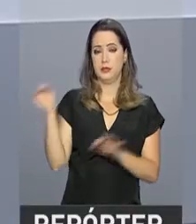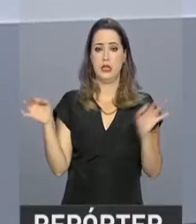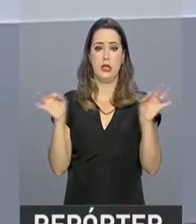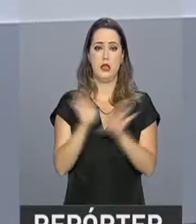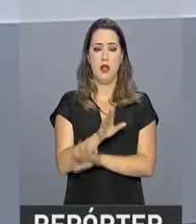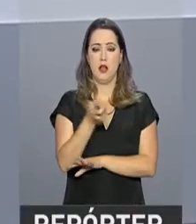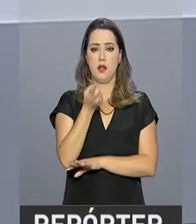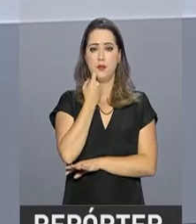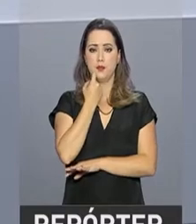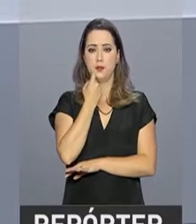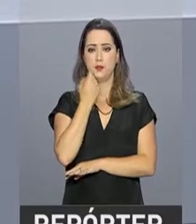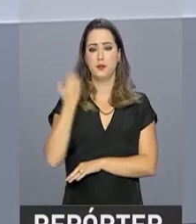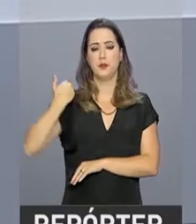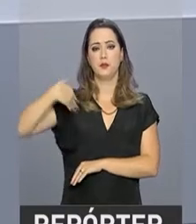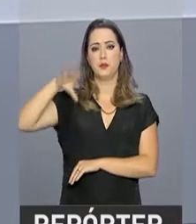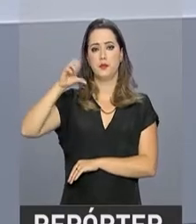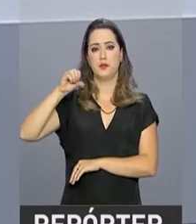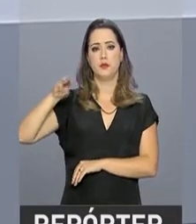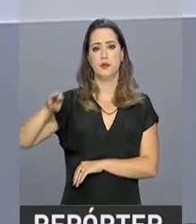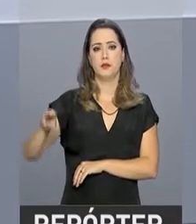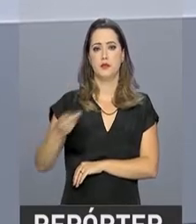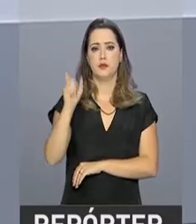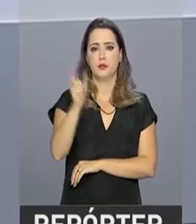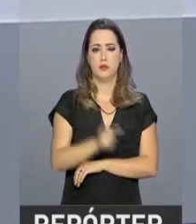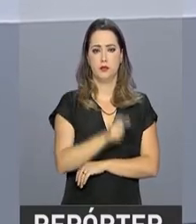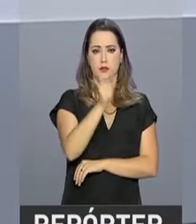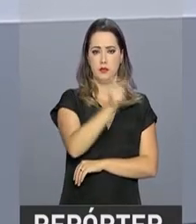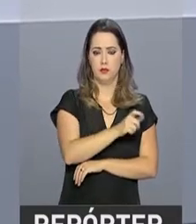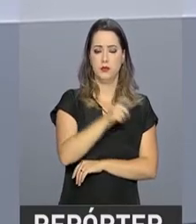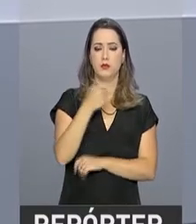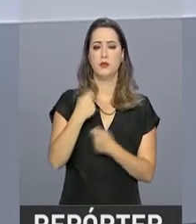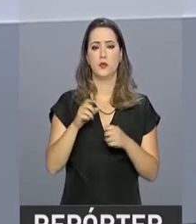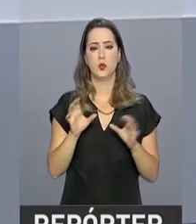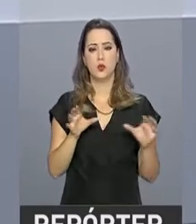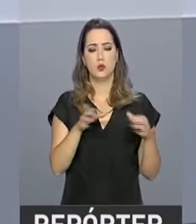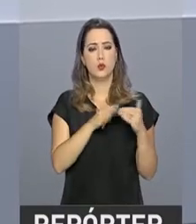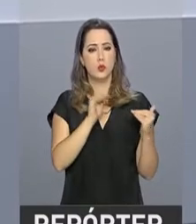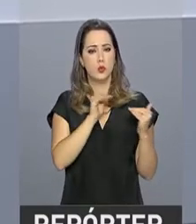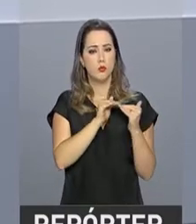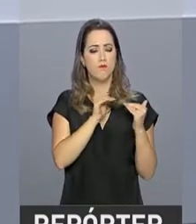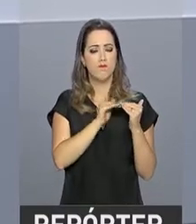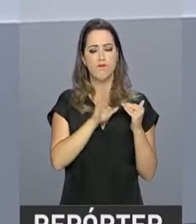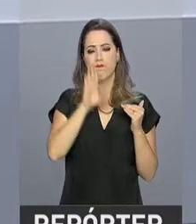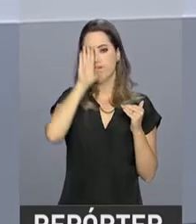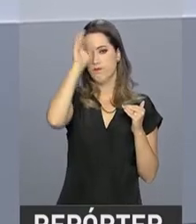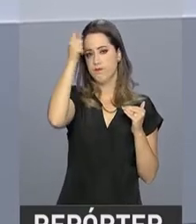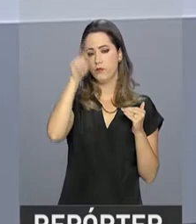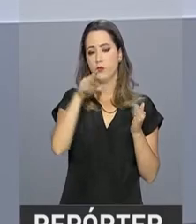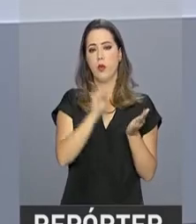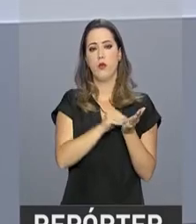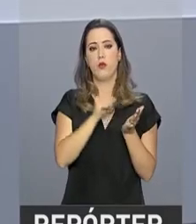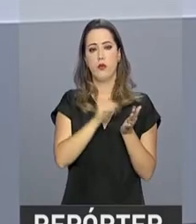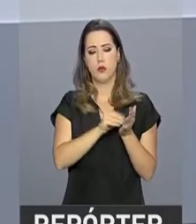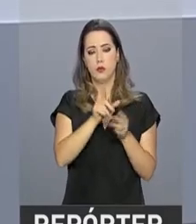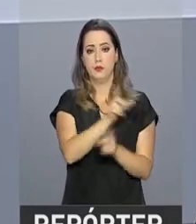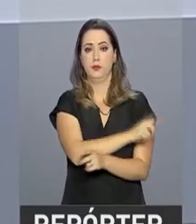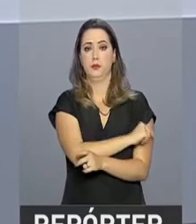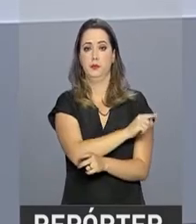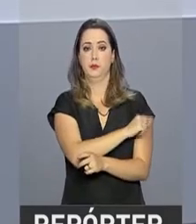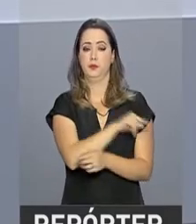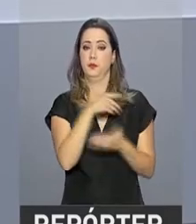sexta feira mas 9 milhões e 500 mil pessoas que fazem parte do público alvo ainda não se imunizaram